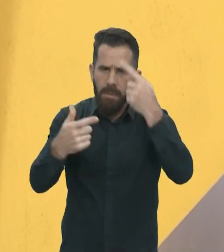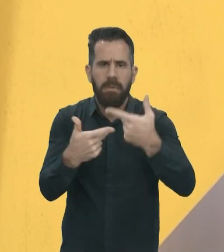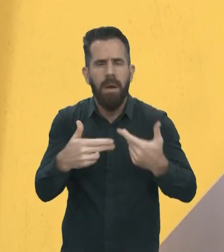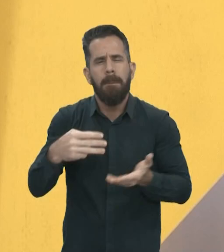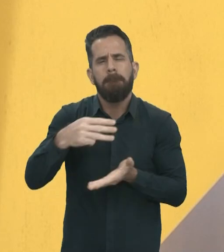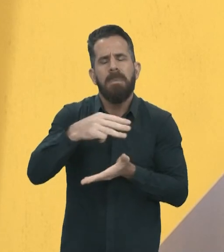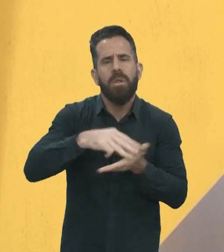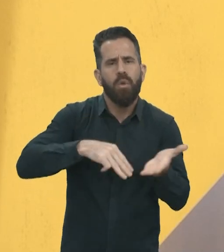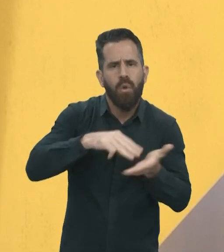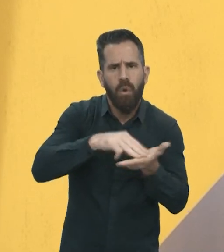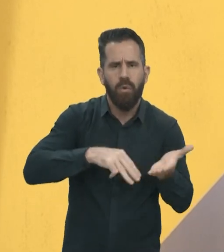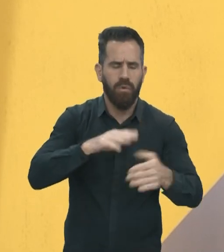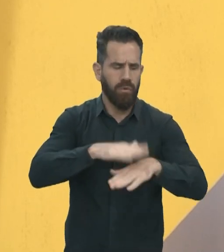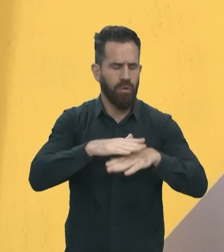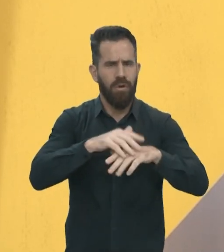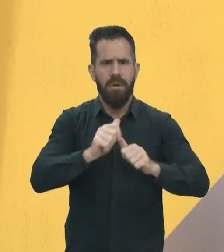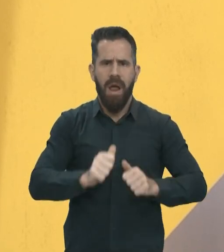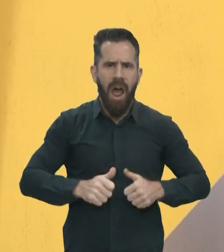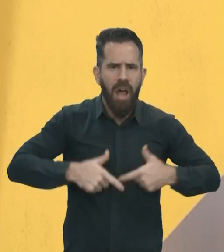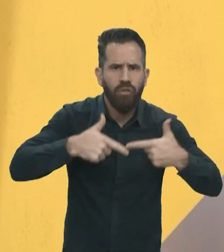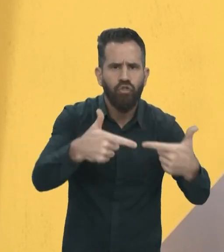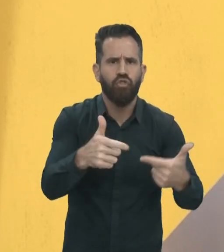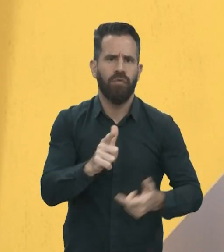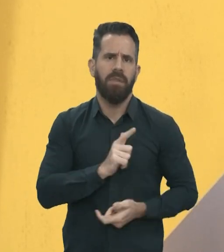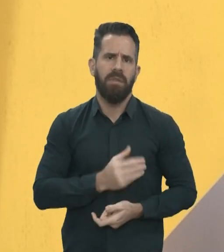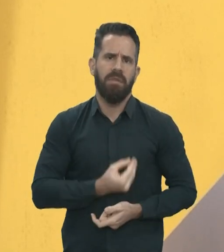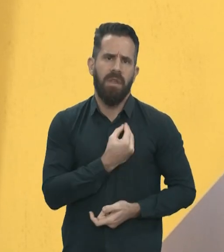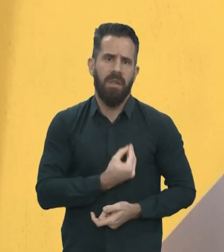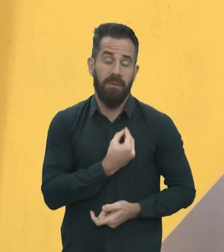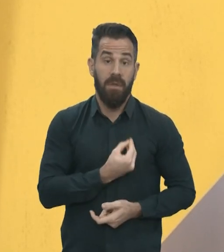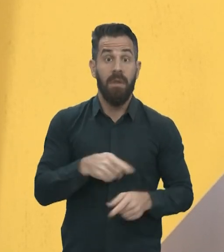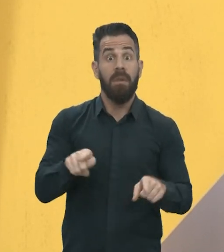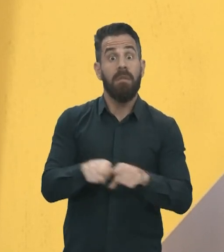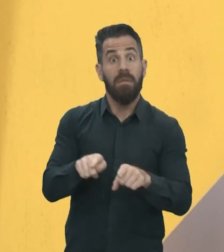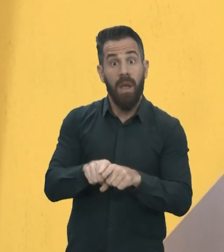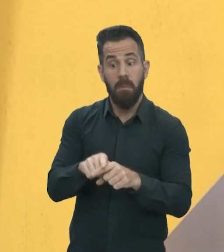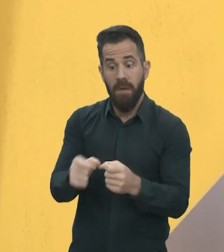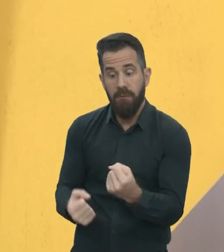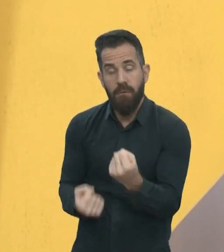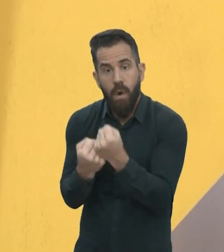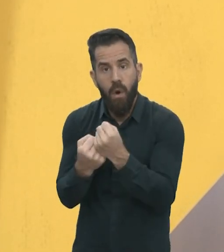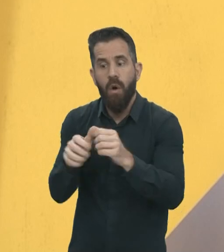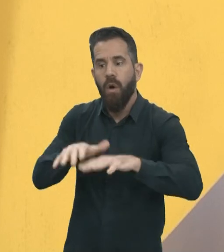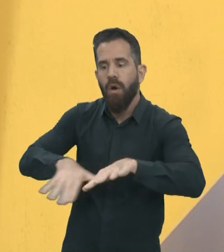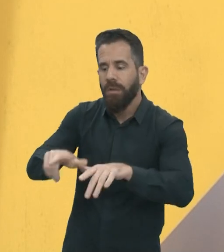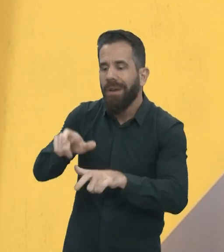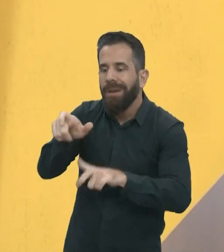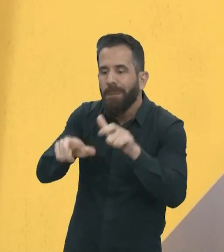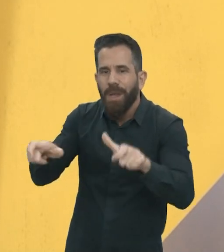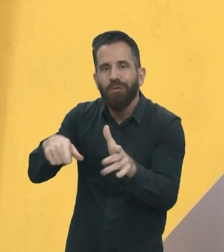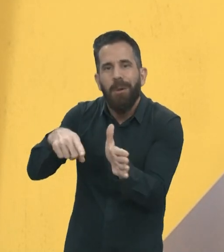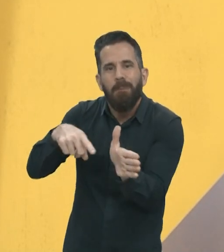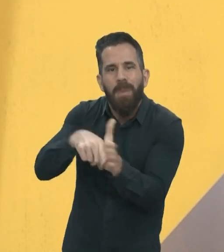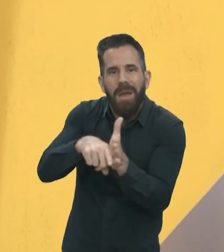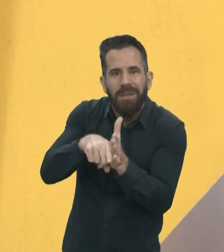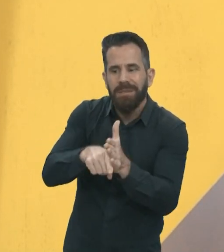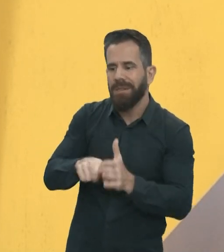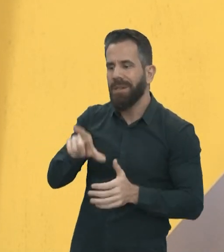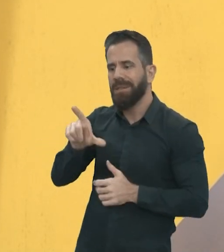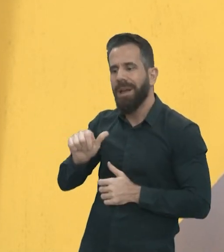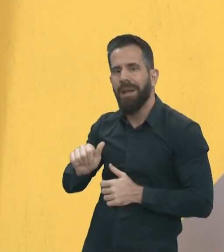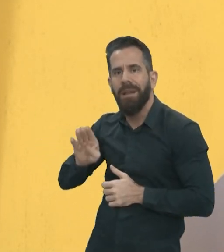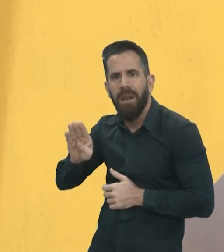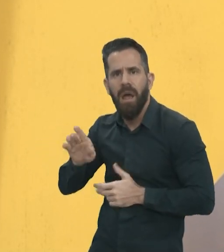inovadoras e ativas, e também fortalecendo os nossos pesquisadores, pesquisadoras, os nossos laboratórios, para que eles possam não